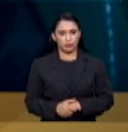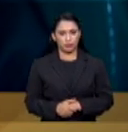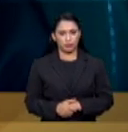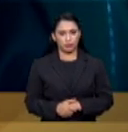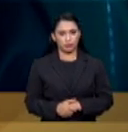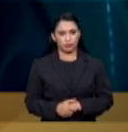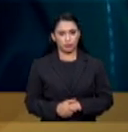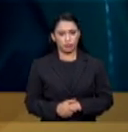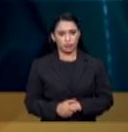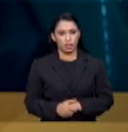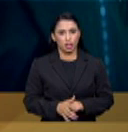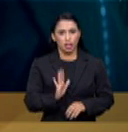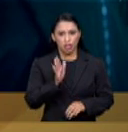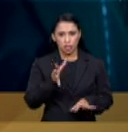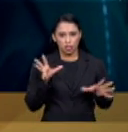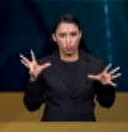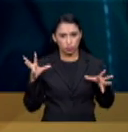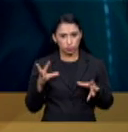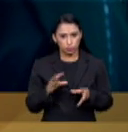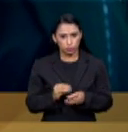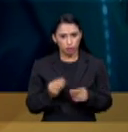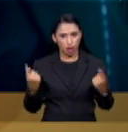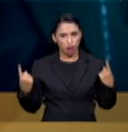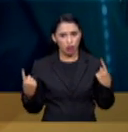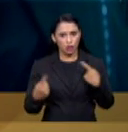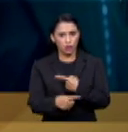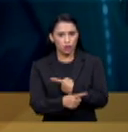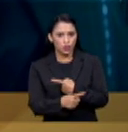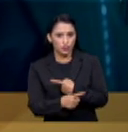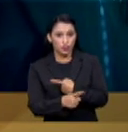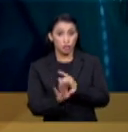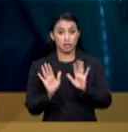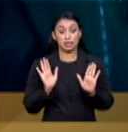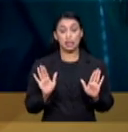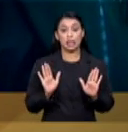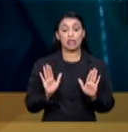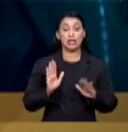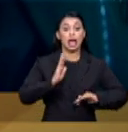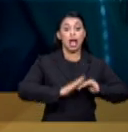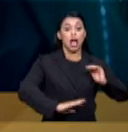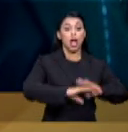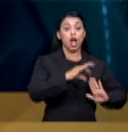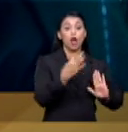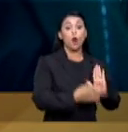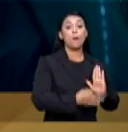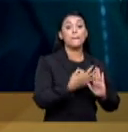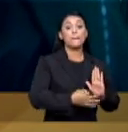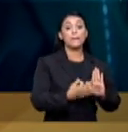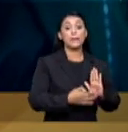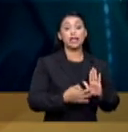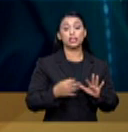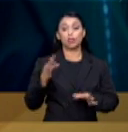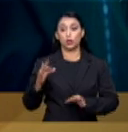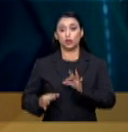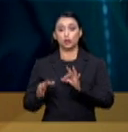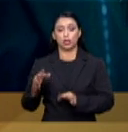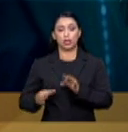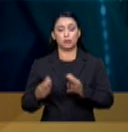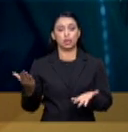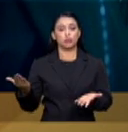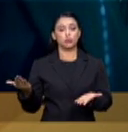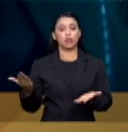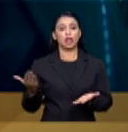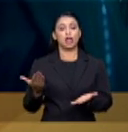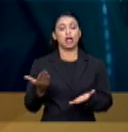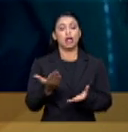já fez a síntese da controvérsia. Sim. A quem compete o julgamento de ação